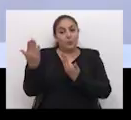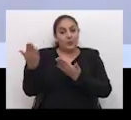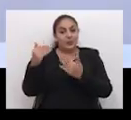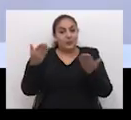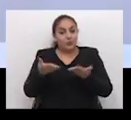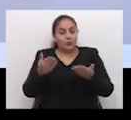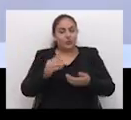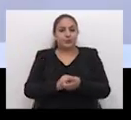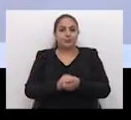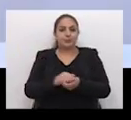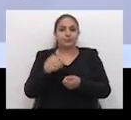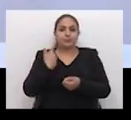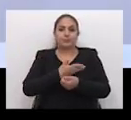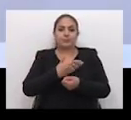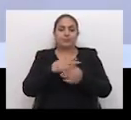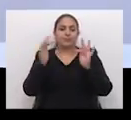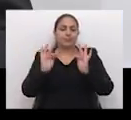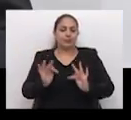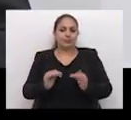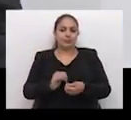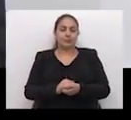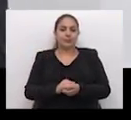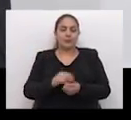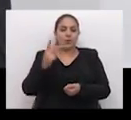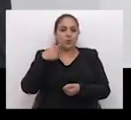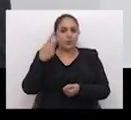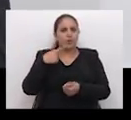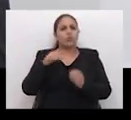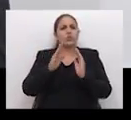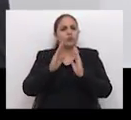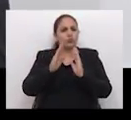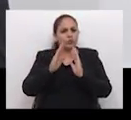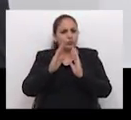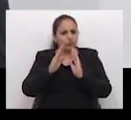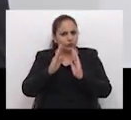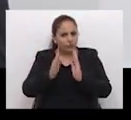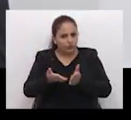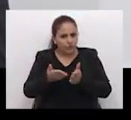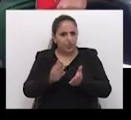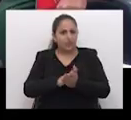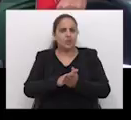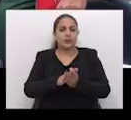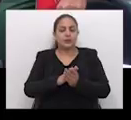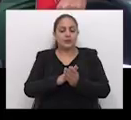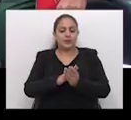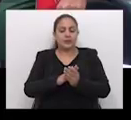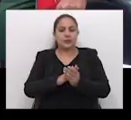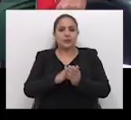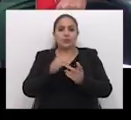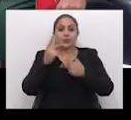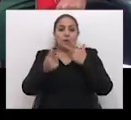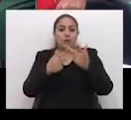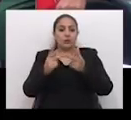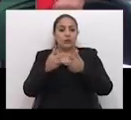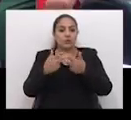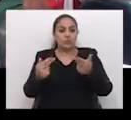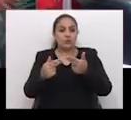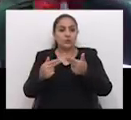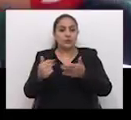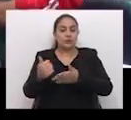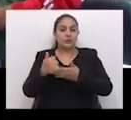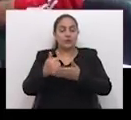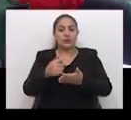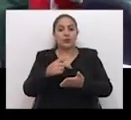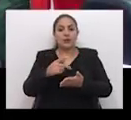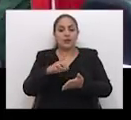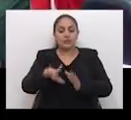foi um motivo de muita alegria. O parlamentar, que já foi um reservista, também falou dos motivos que o levaram